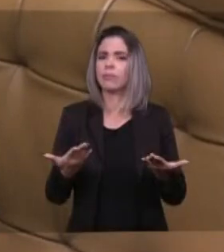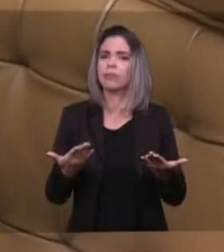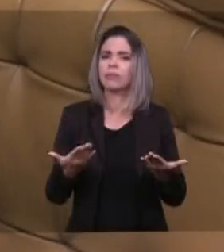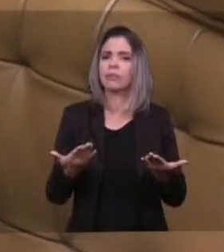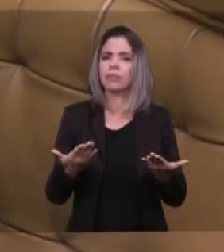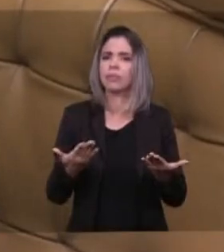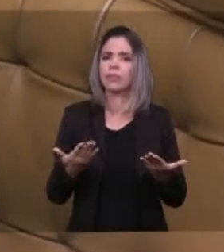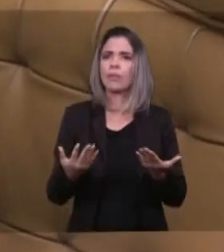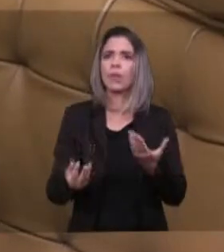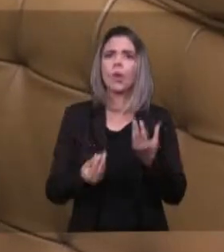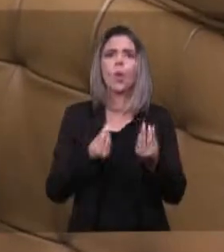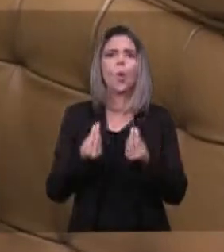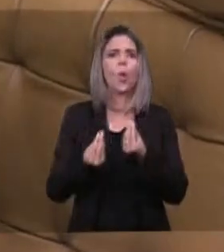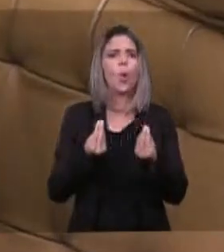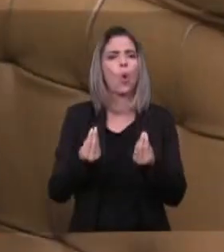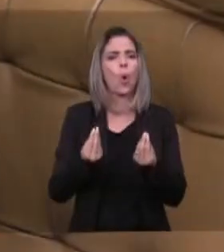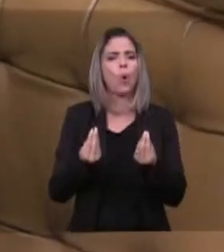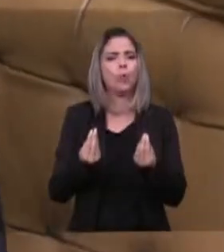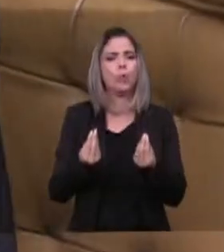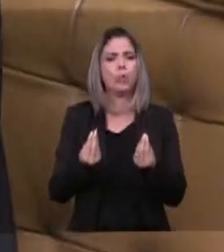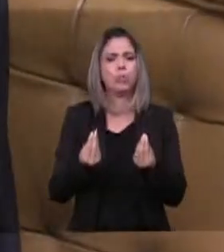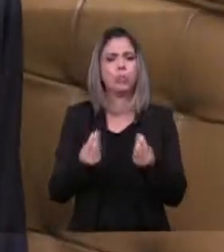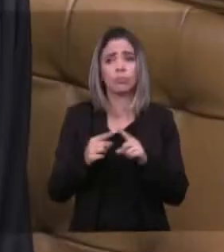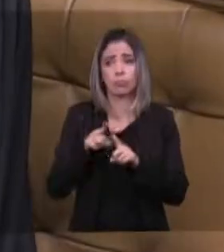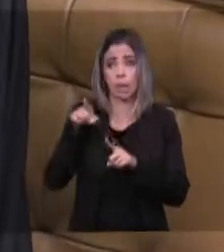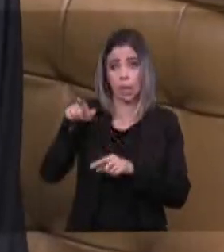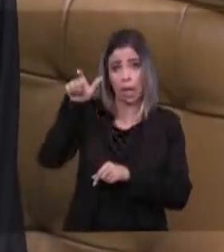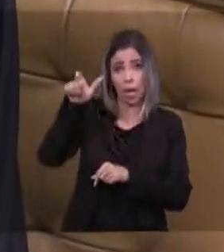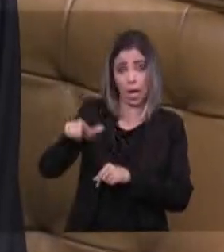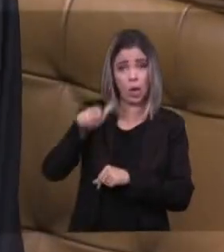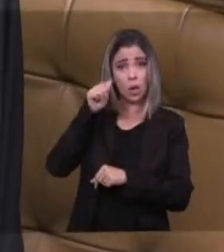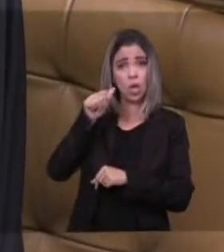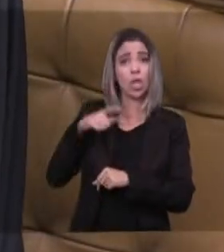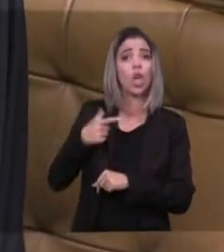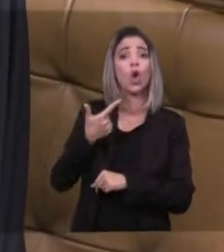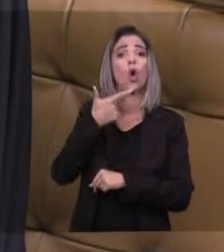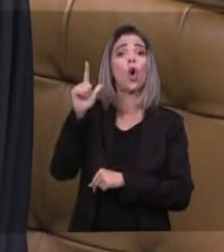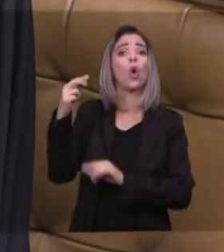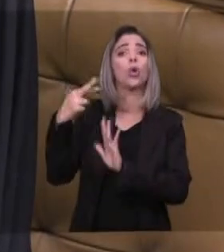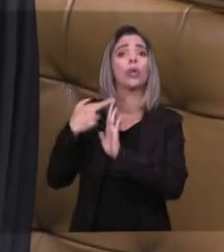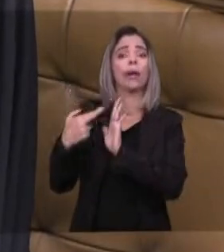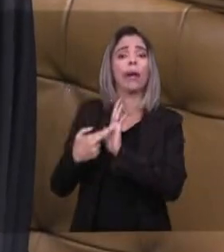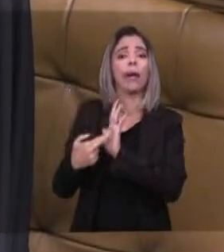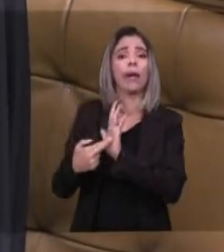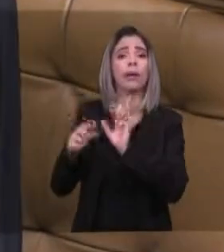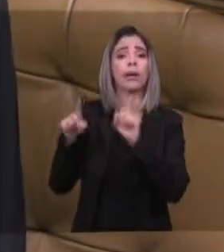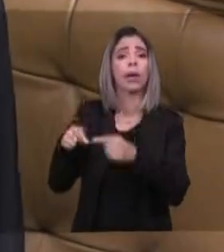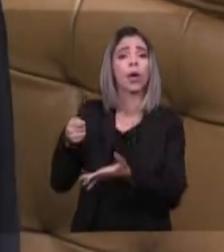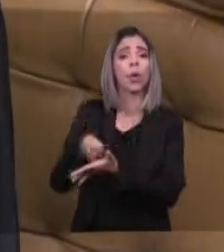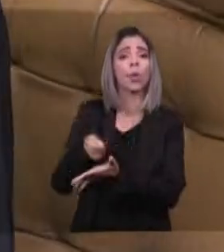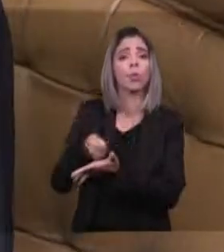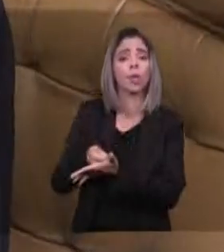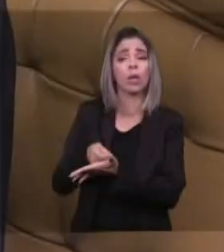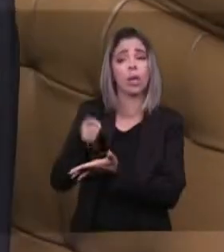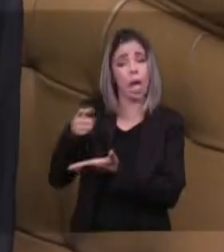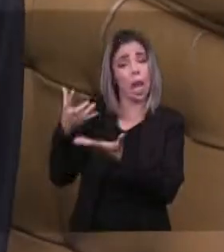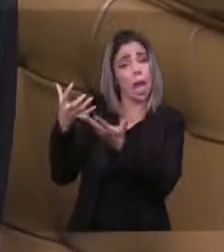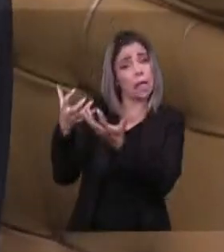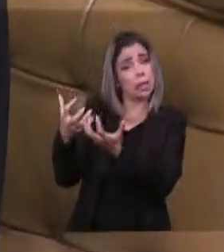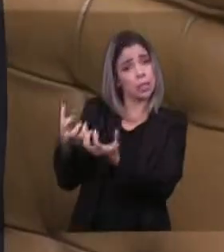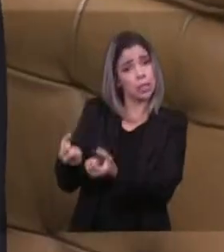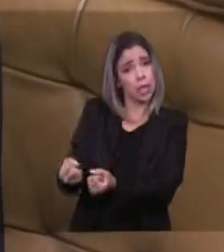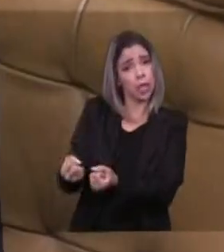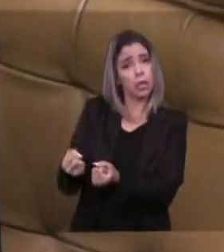a que ponto nós chegamos com... Mas ela também tem uma outra condição, é que ela aceita